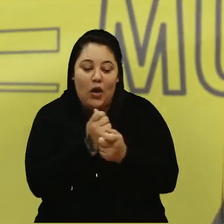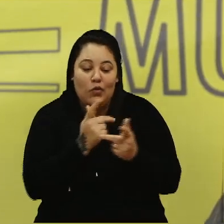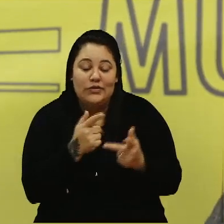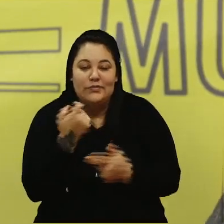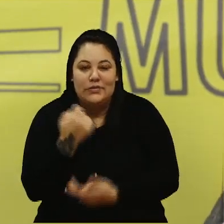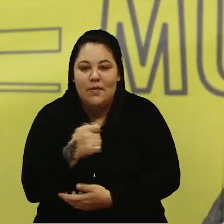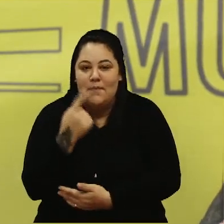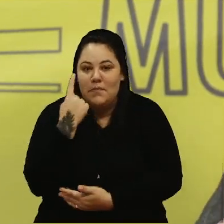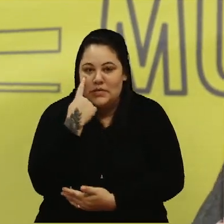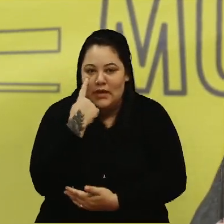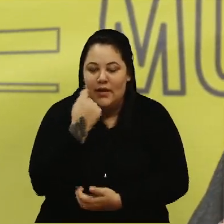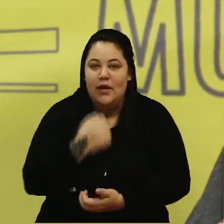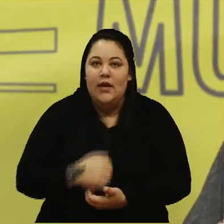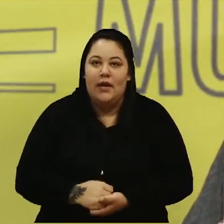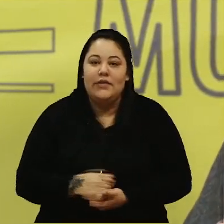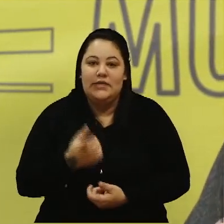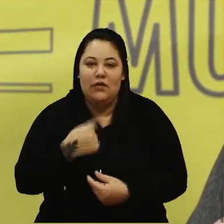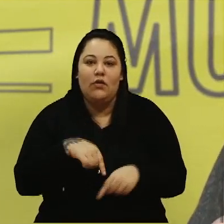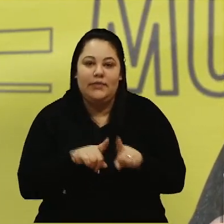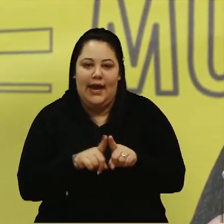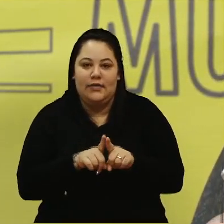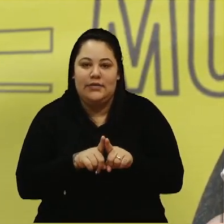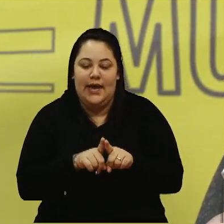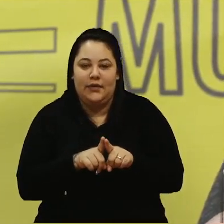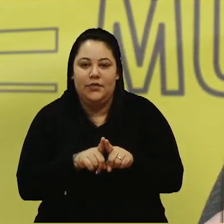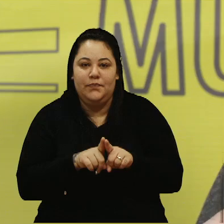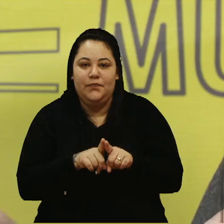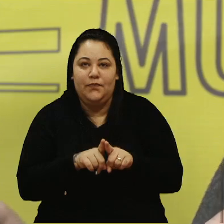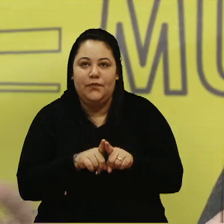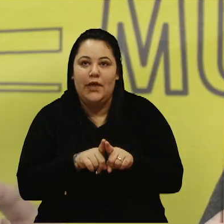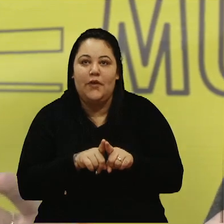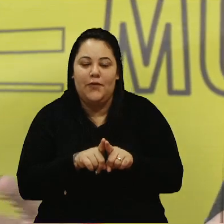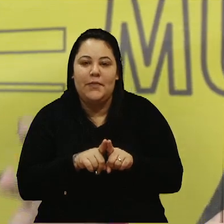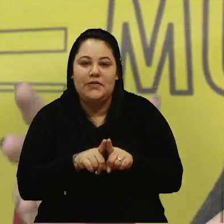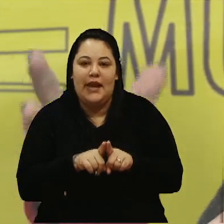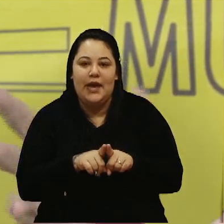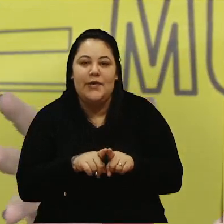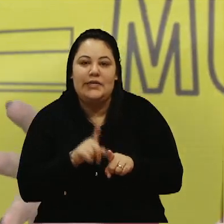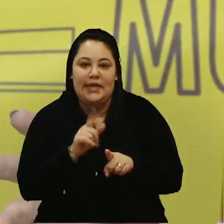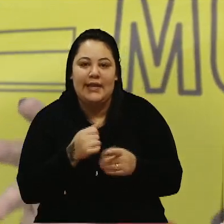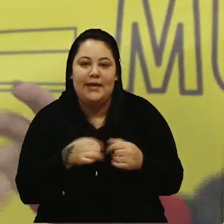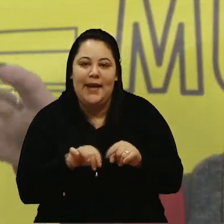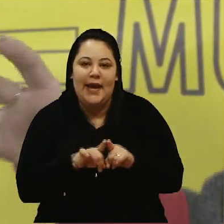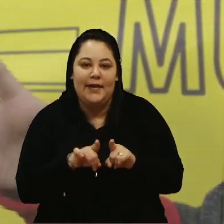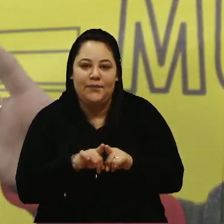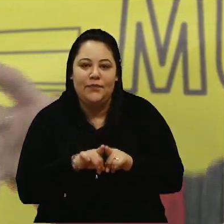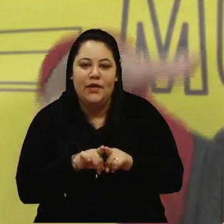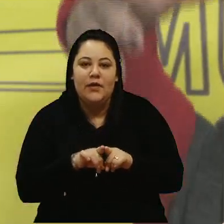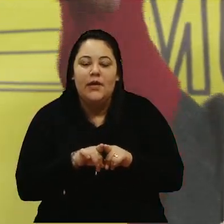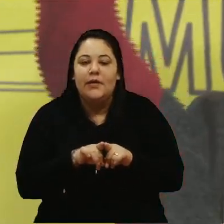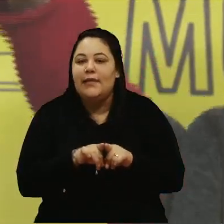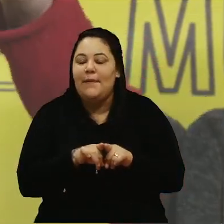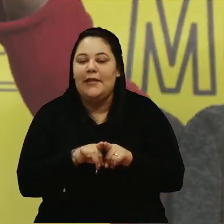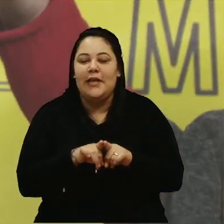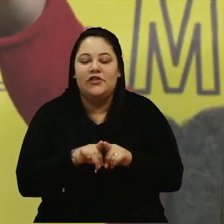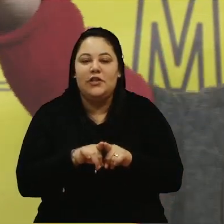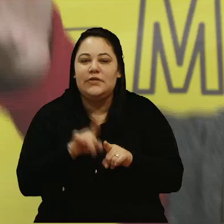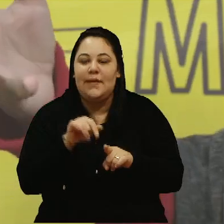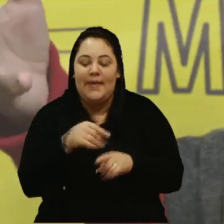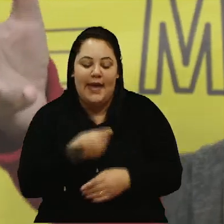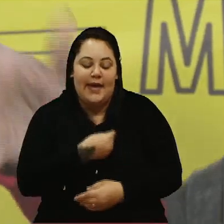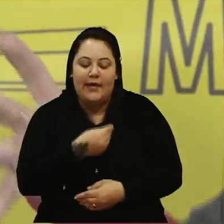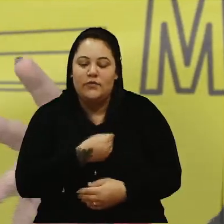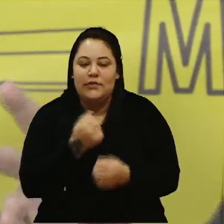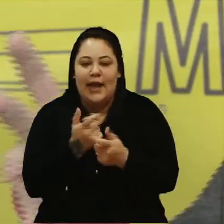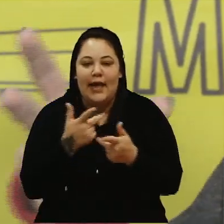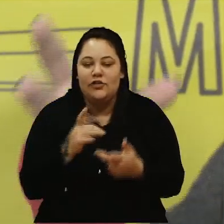pensar. Eu falei até no meu momento ali do grande expediente, quando a gente fala dar à luz, é isso, né? É trazer à vida o que a gente